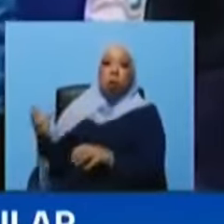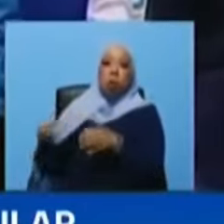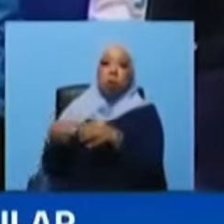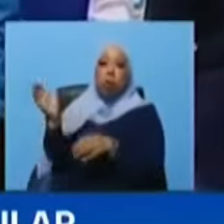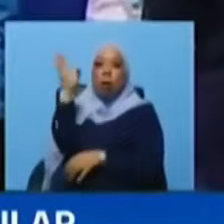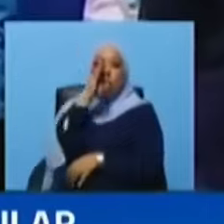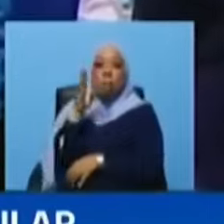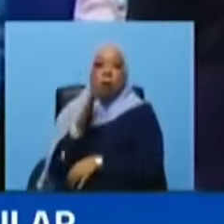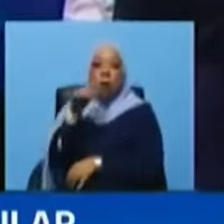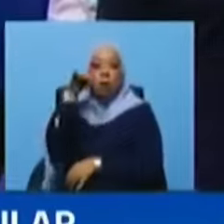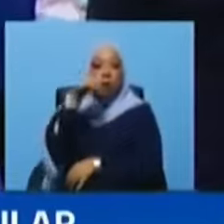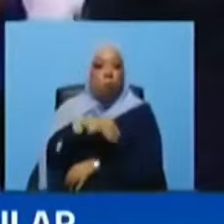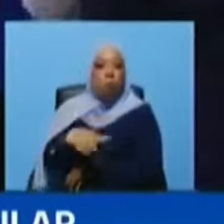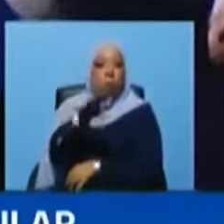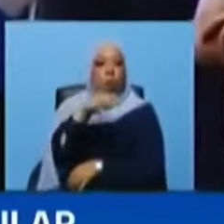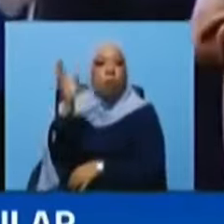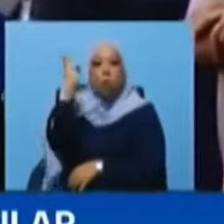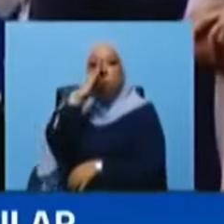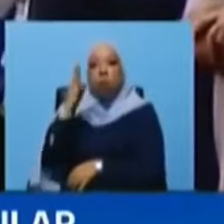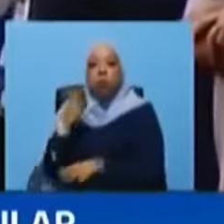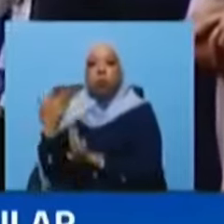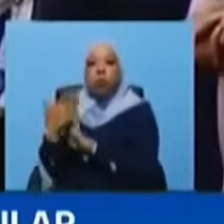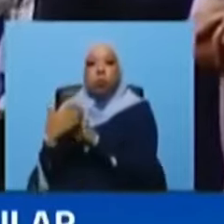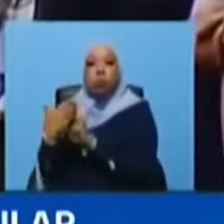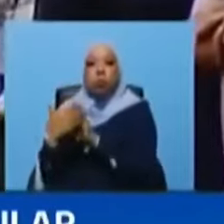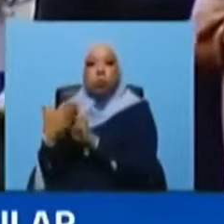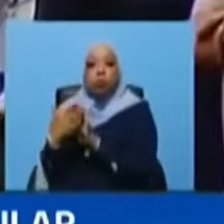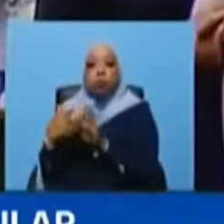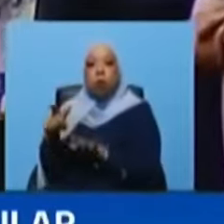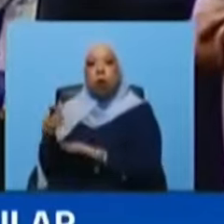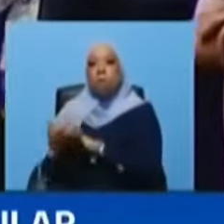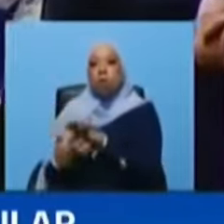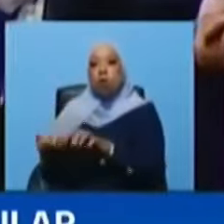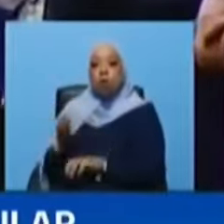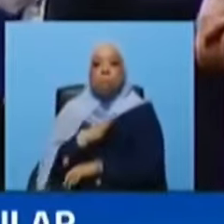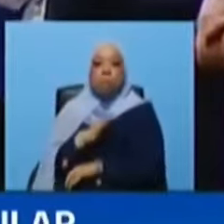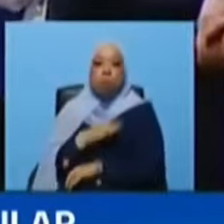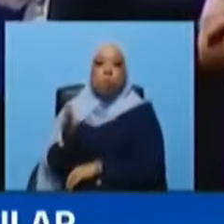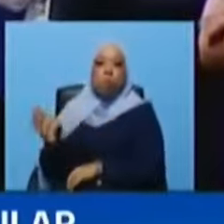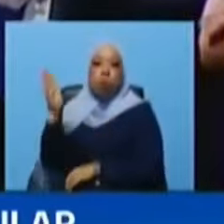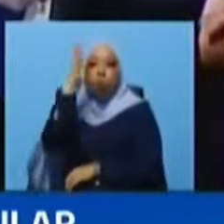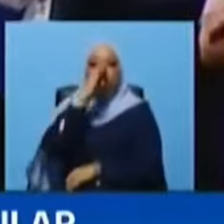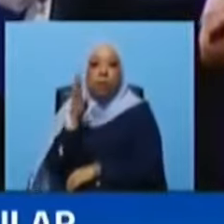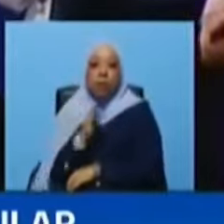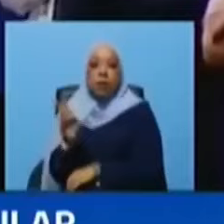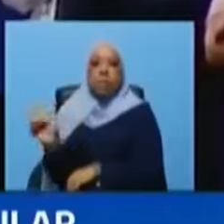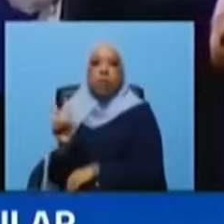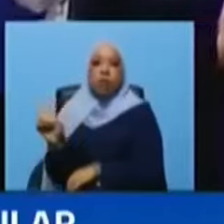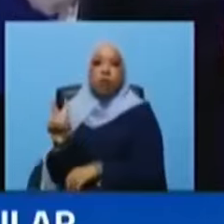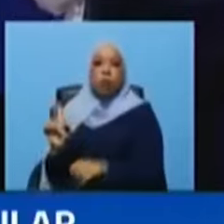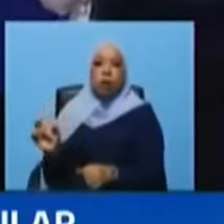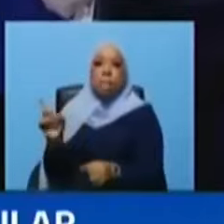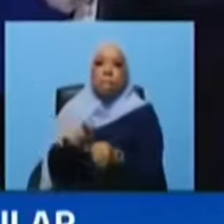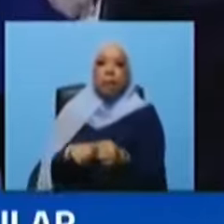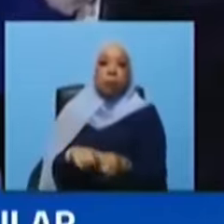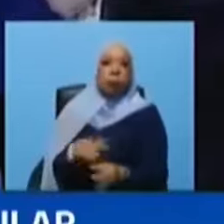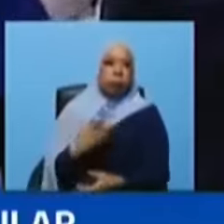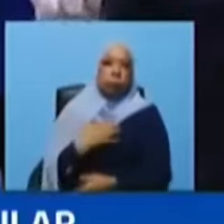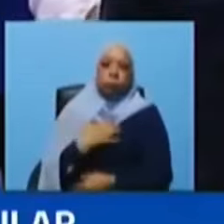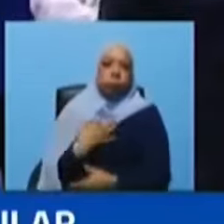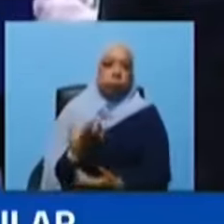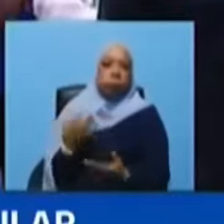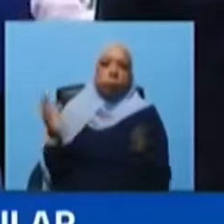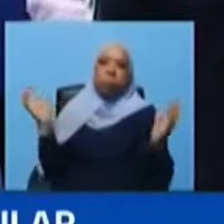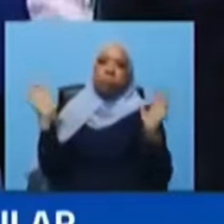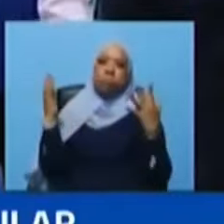momentos houve eh notas bem calculadas eh ataques precisos digamos assim a todo esse